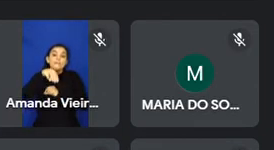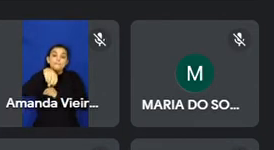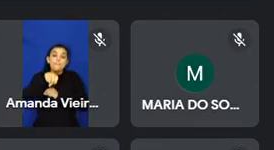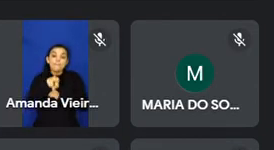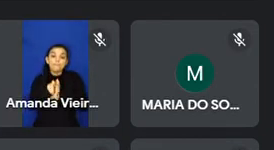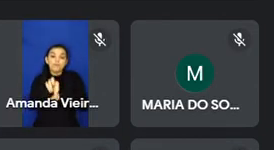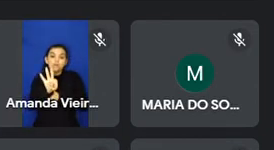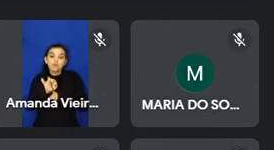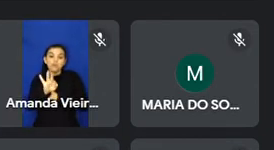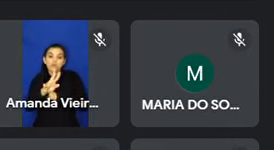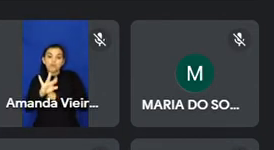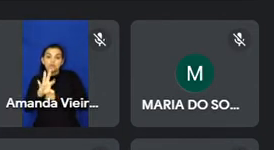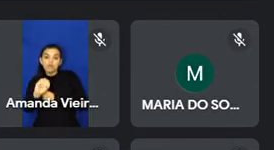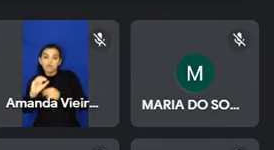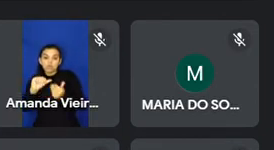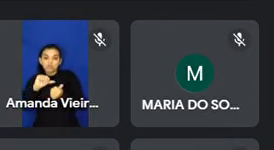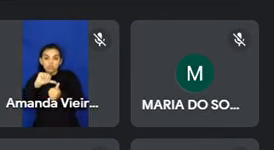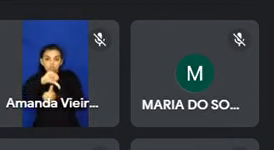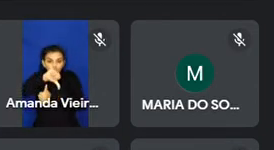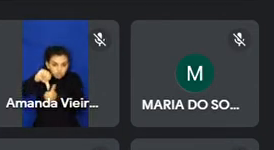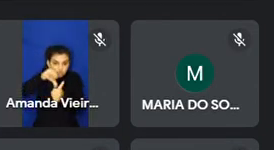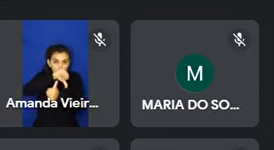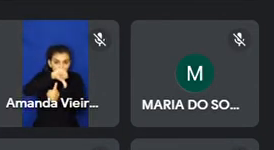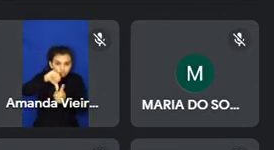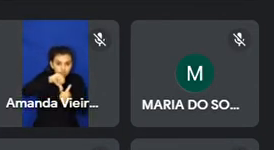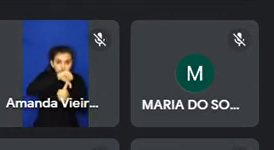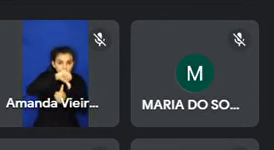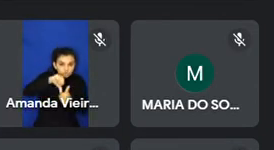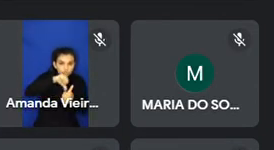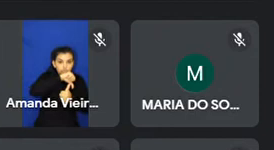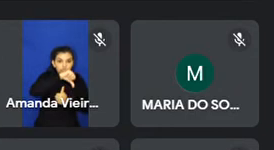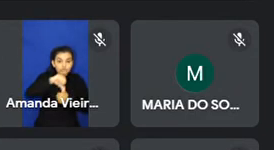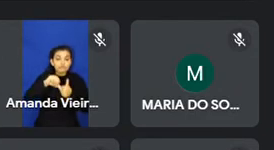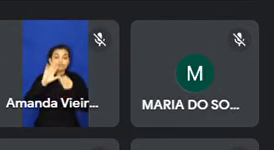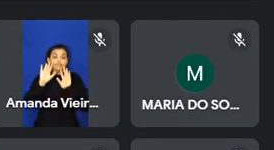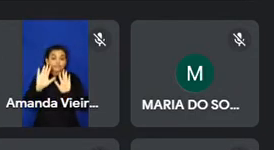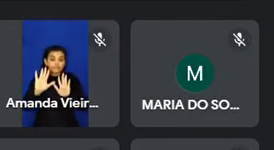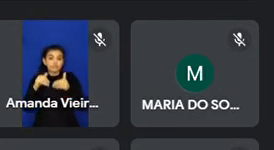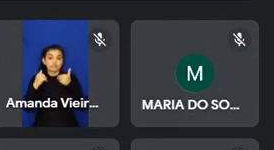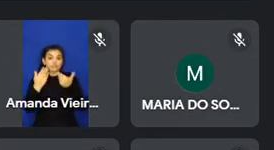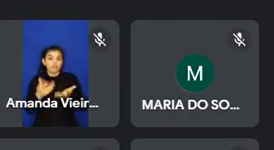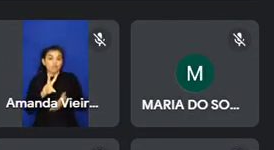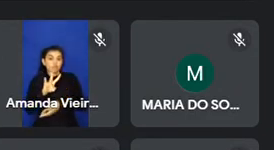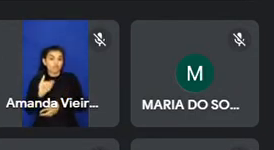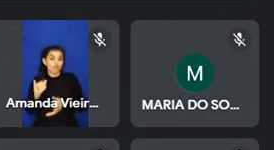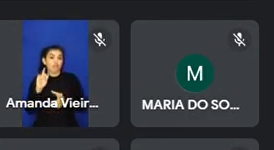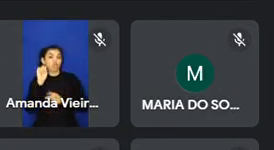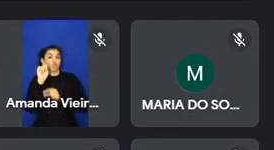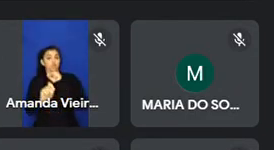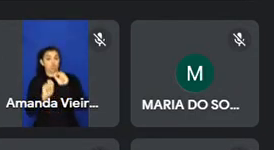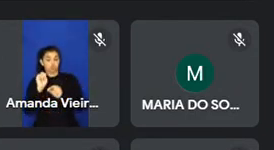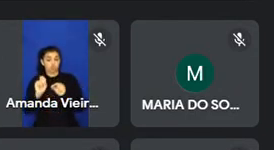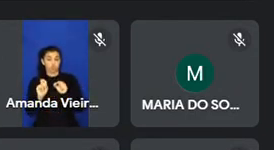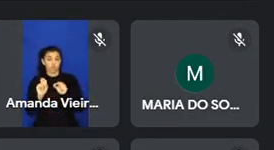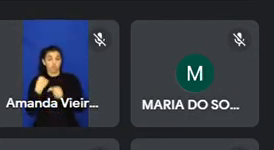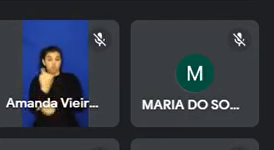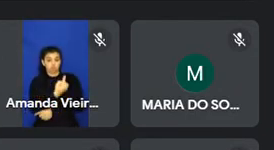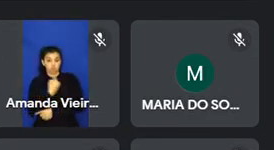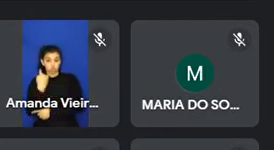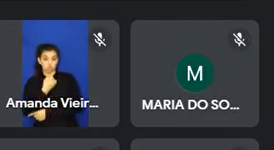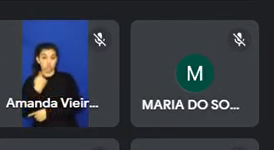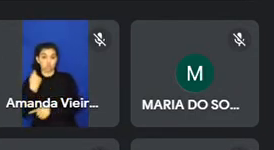certo? Então, essas mutações vão fazer com que a gente tenha sempre que atualizar